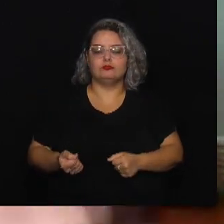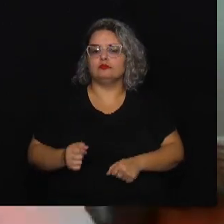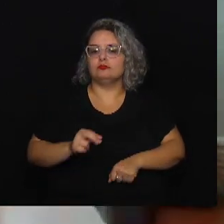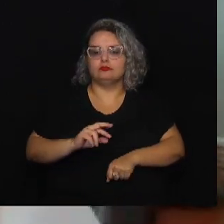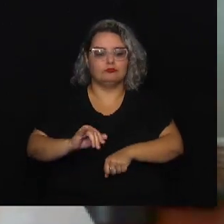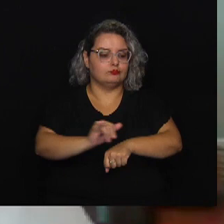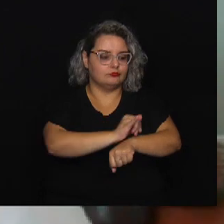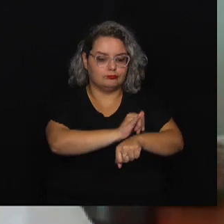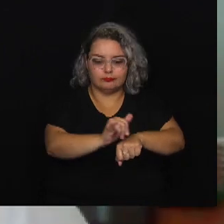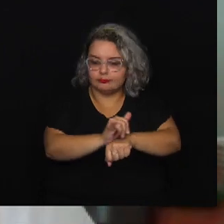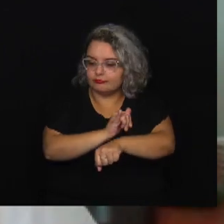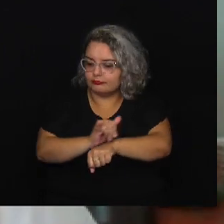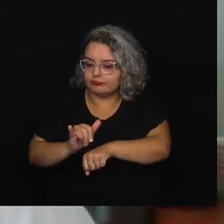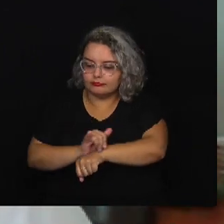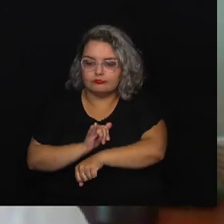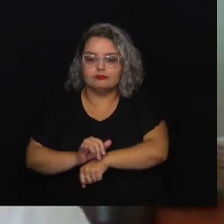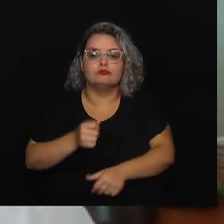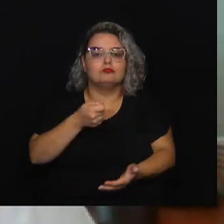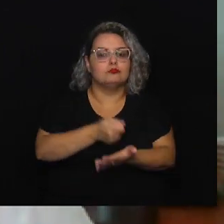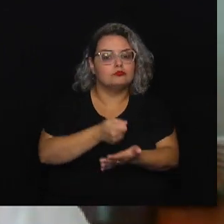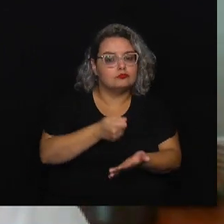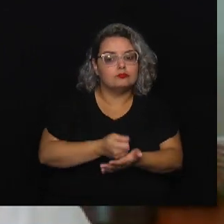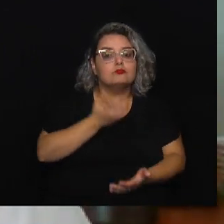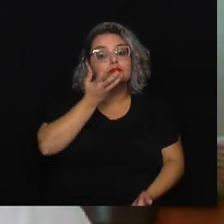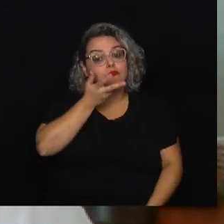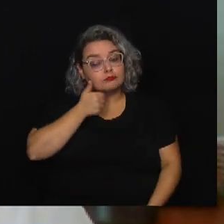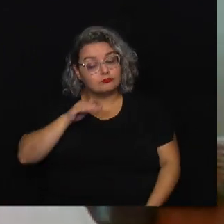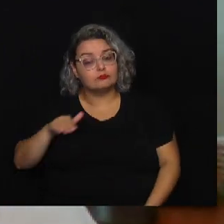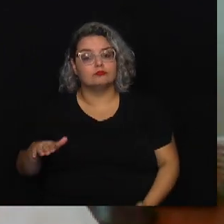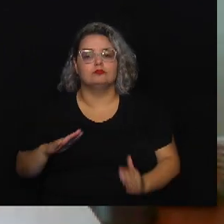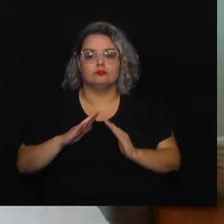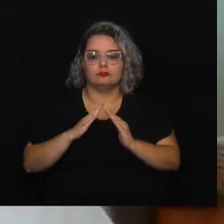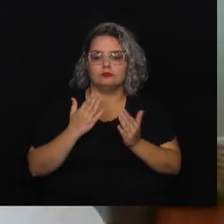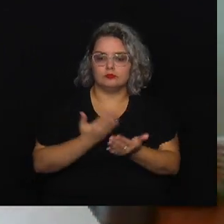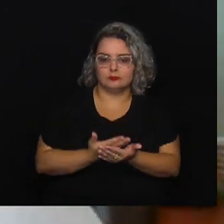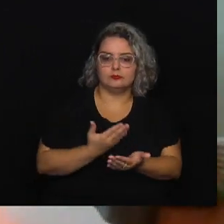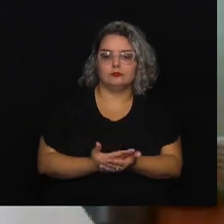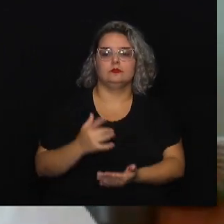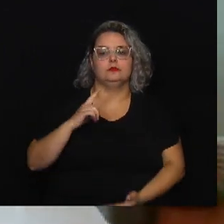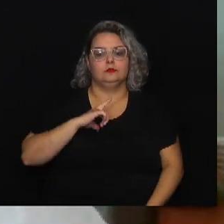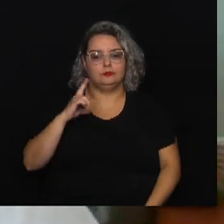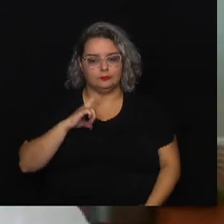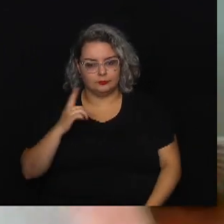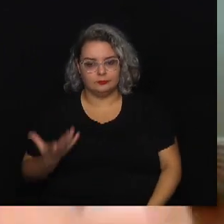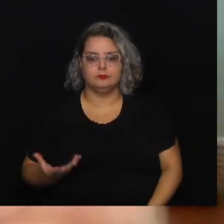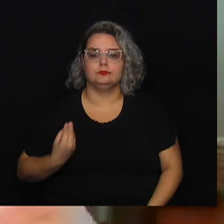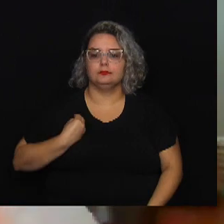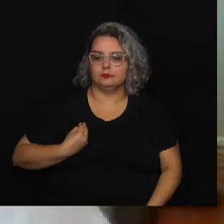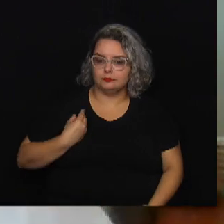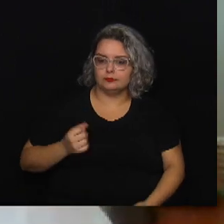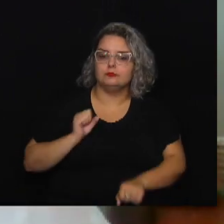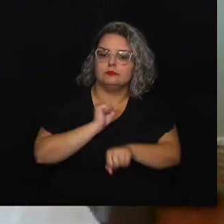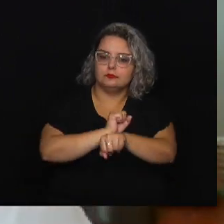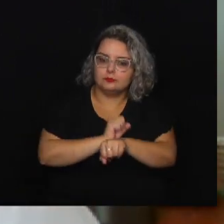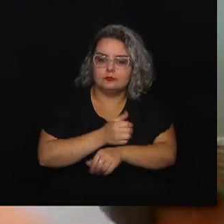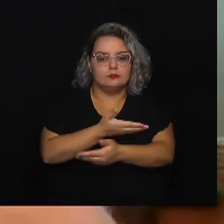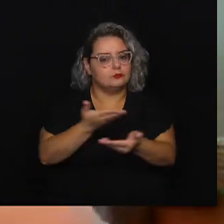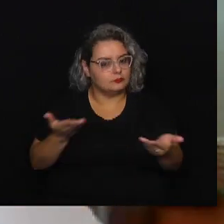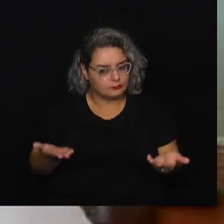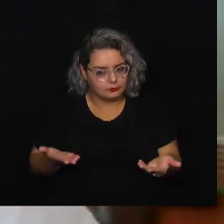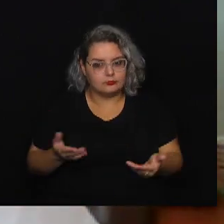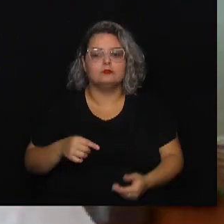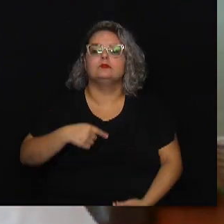para garantir para as crianças que a escola ainda existe, está aqui, está esperando por vocês, é